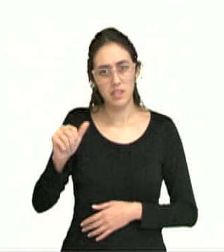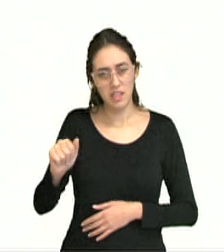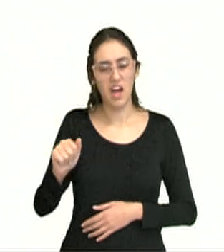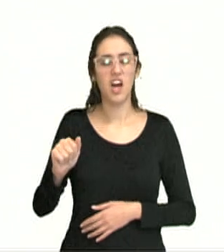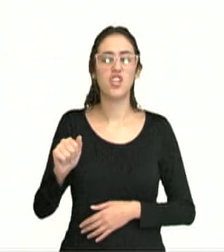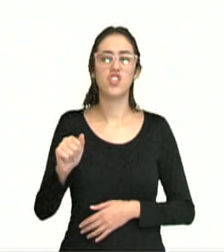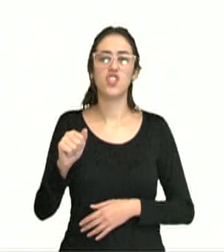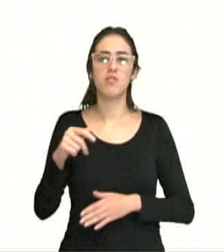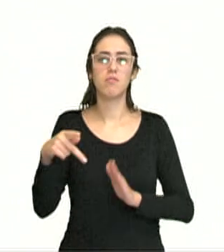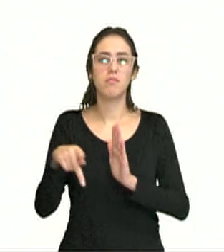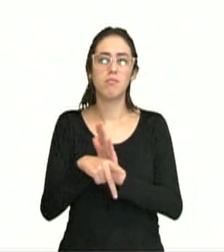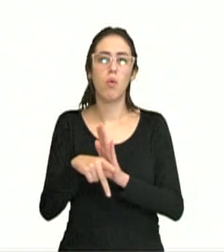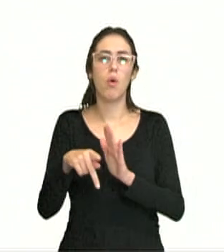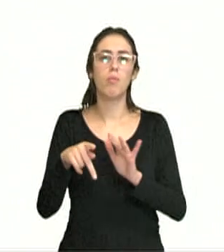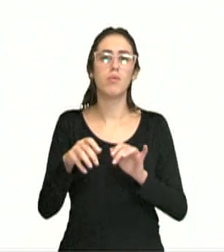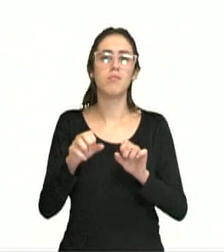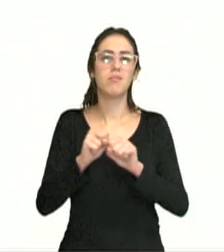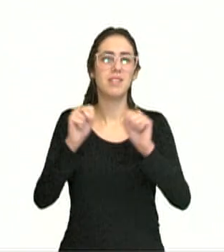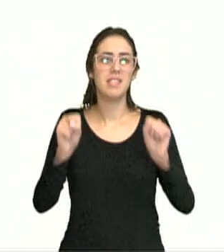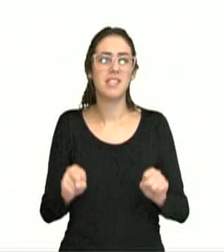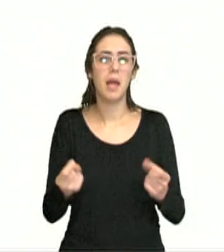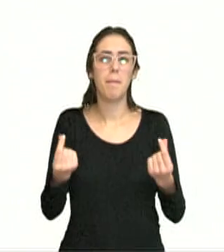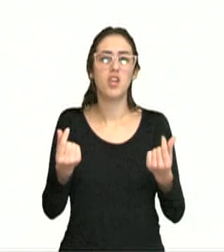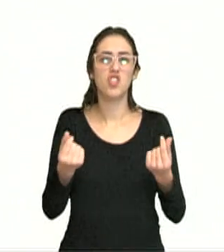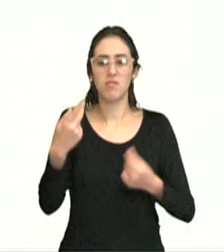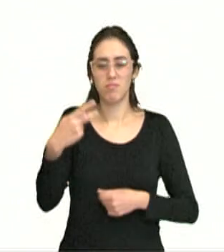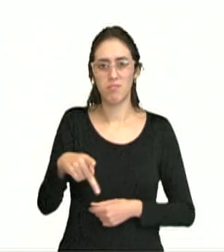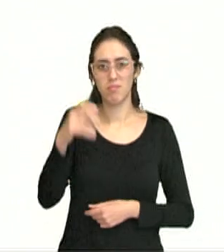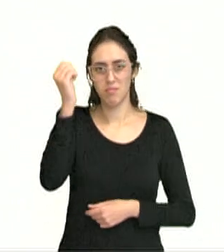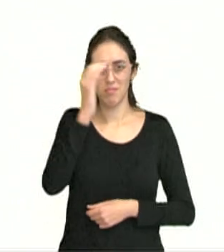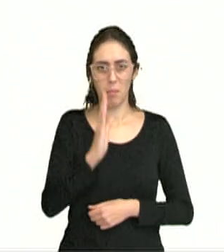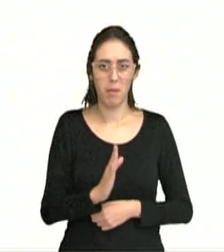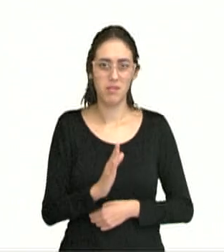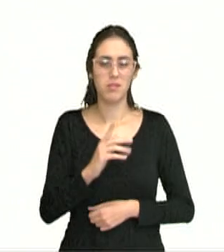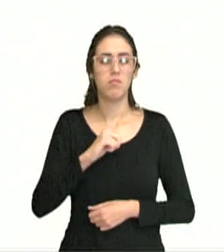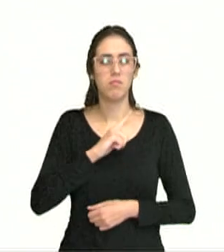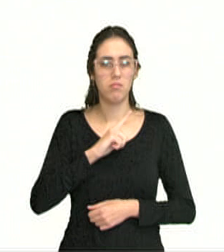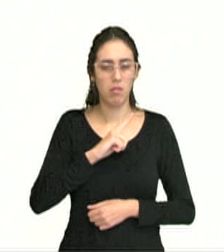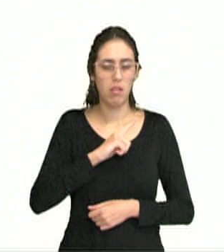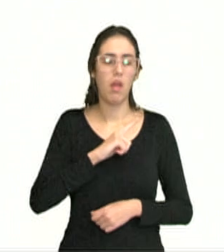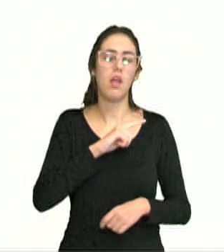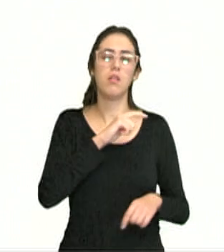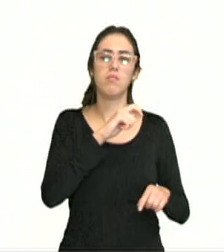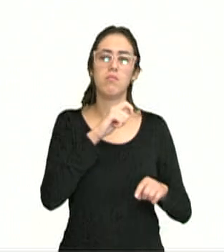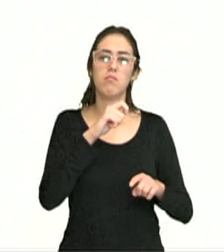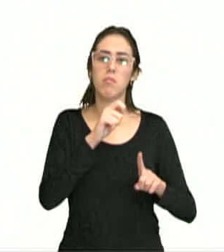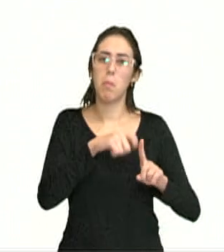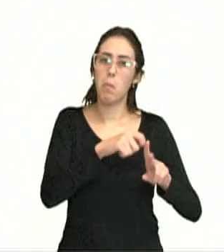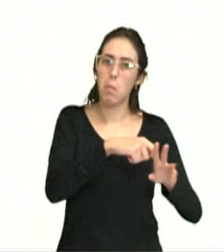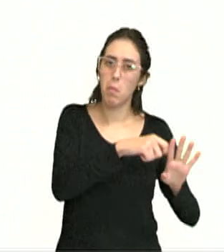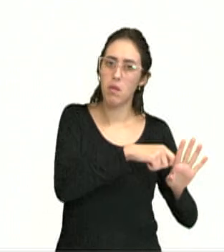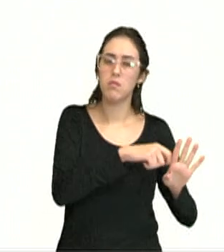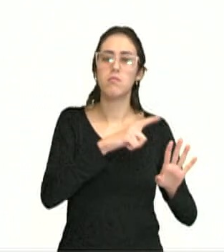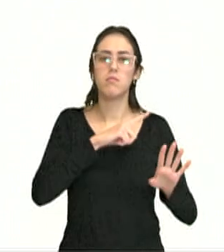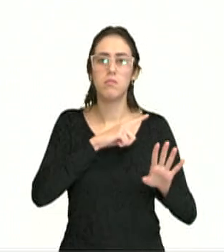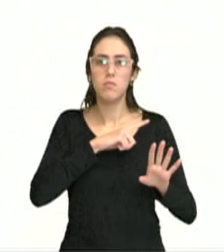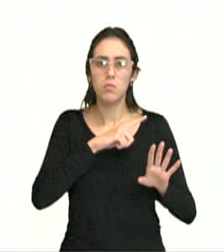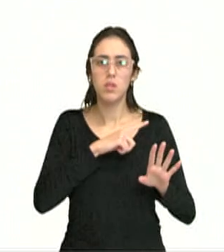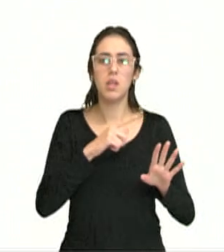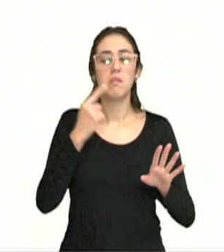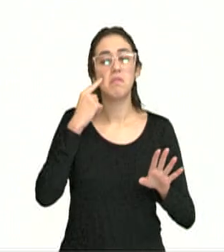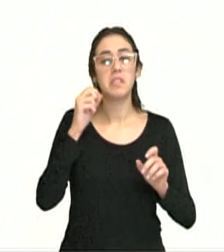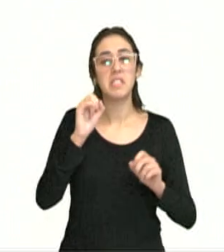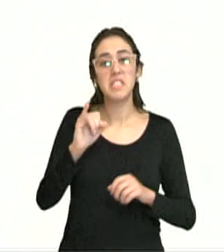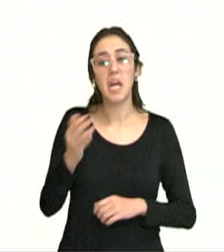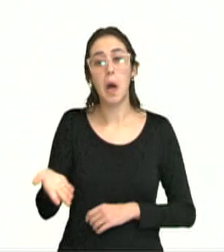parte do sistema monetário brasileiro, que o Copom mensalmente define essa taxa, se mantém, se